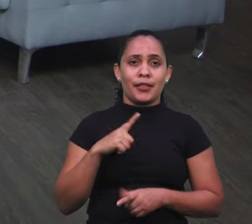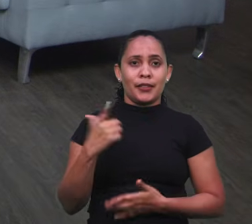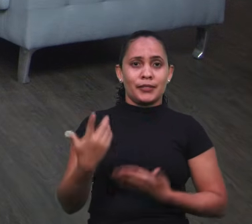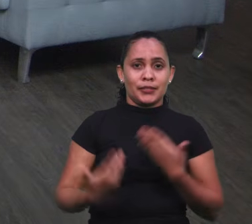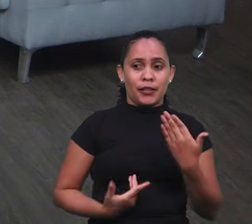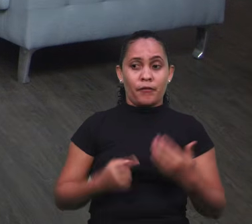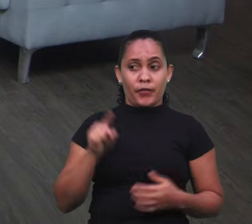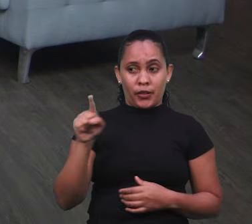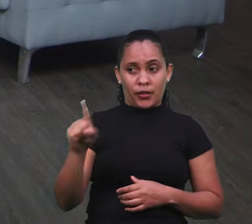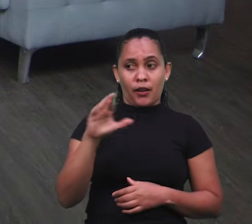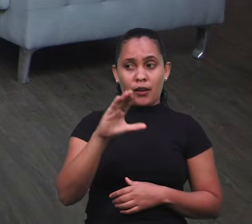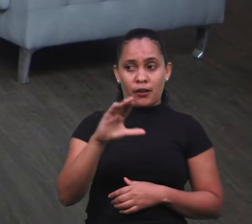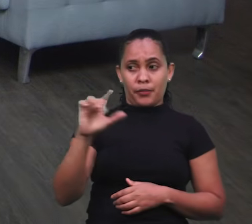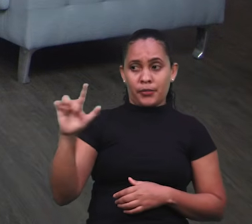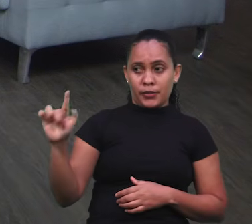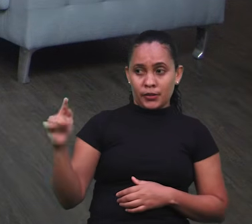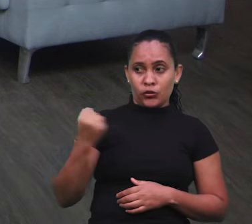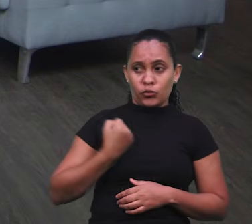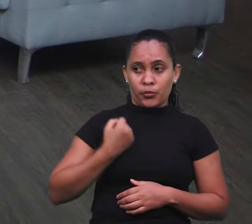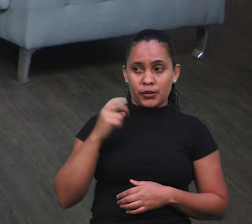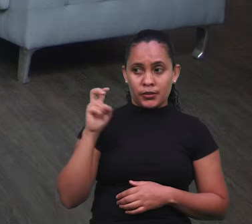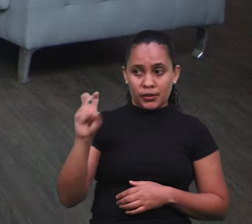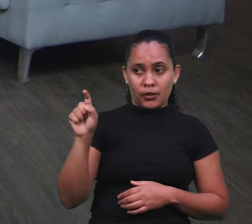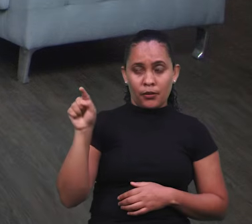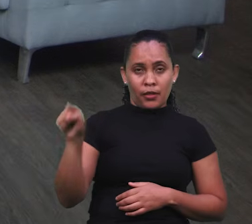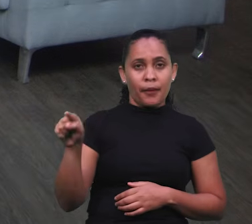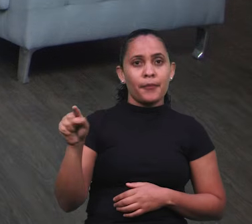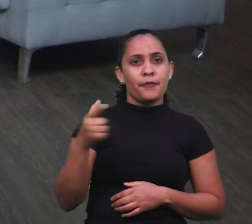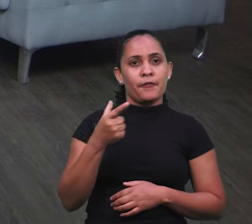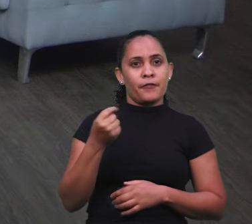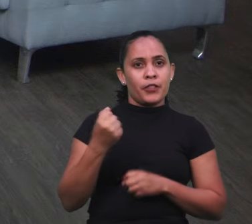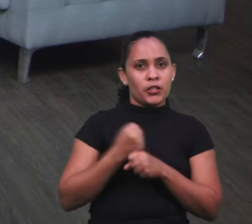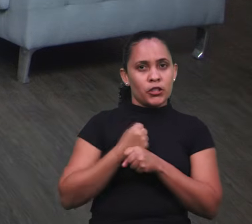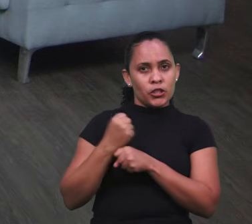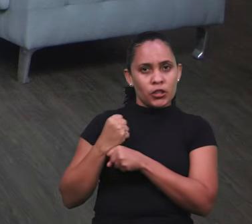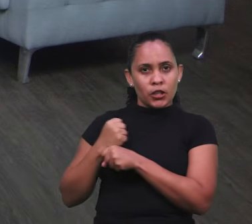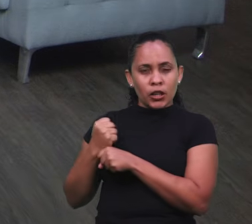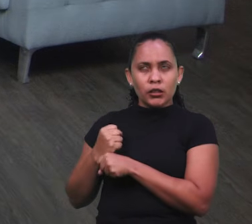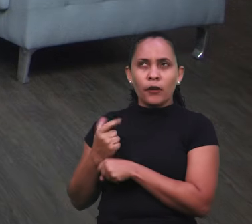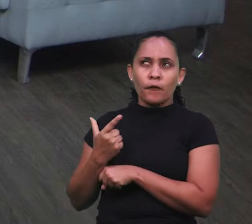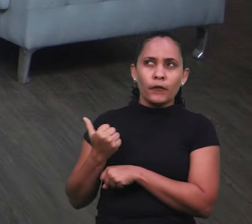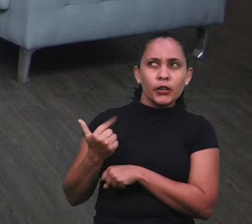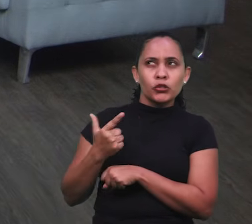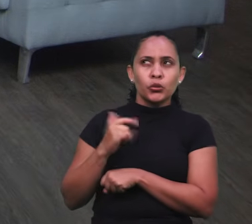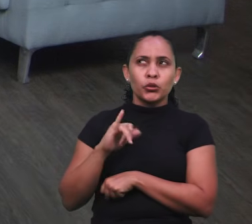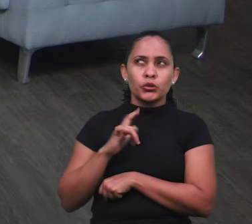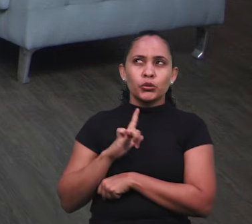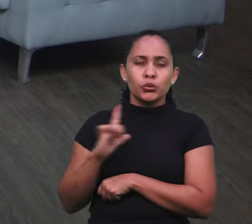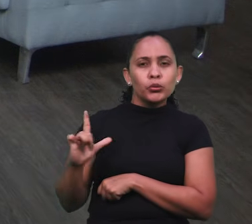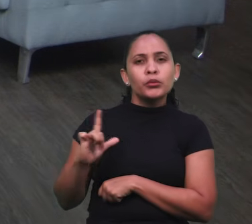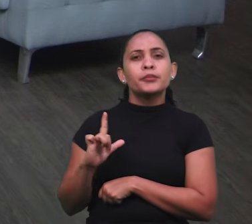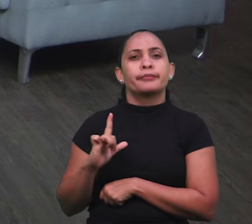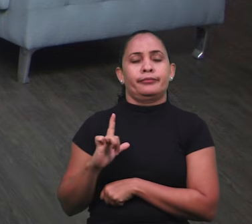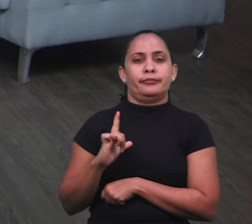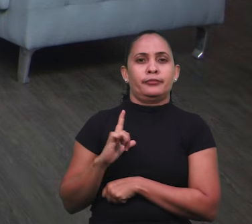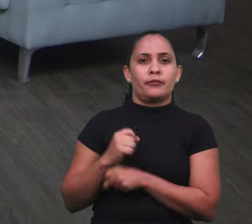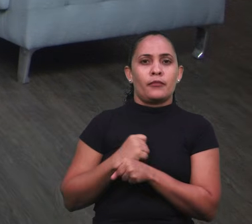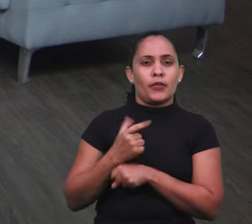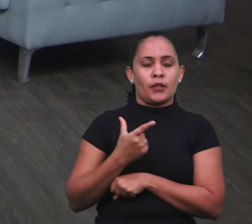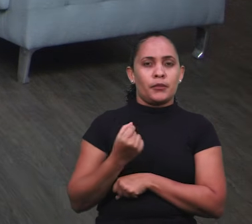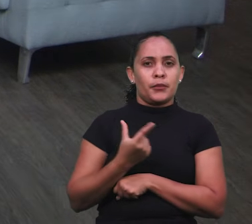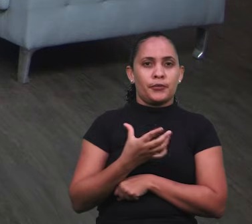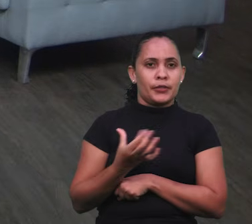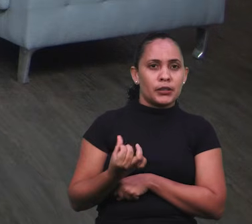Abel. Temos irmãos que essa igreja em Campo Grande 5, ela tem em torno de 20 anos, vai fazer 21 anos em julho agora,